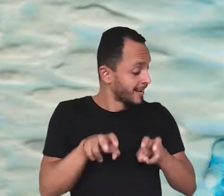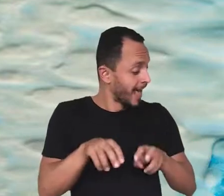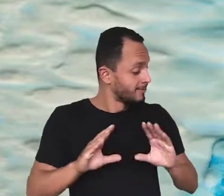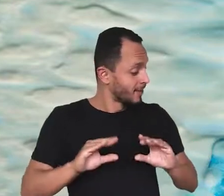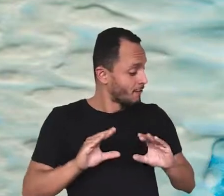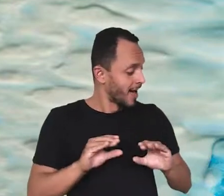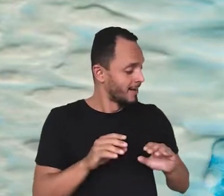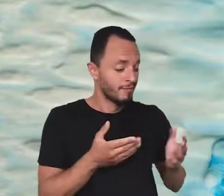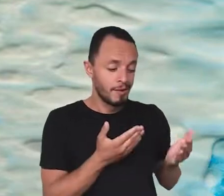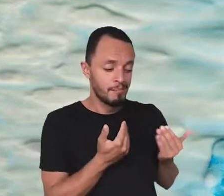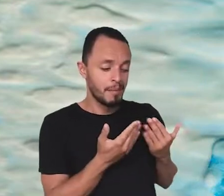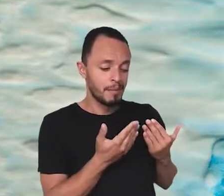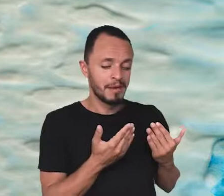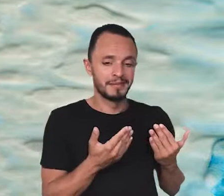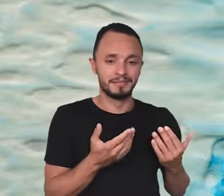pra te contar.